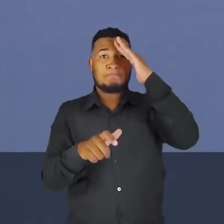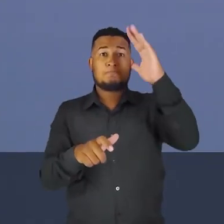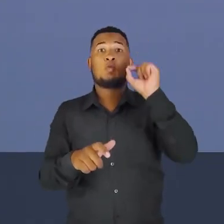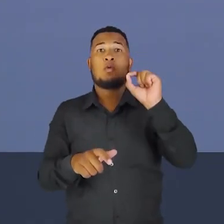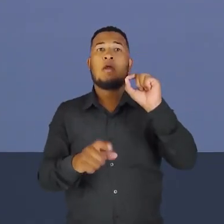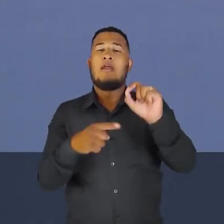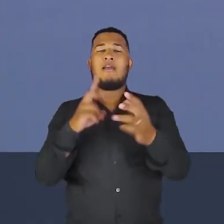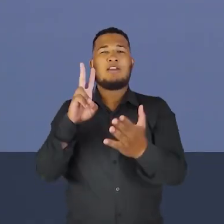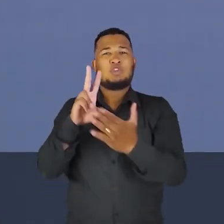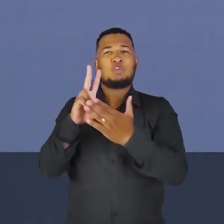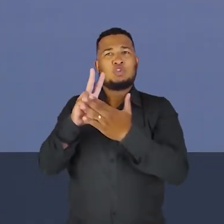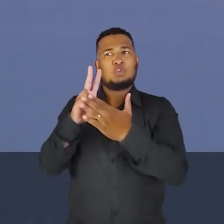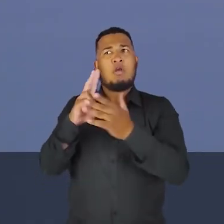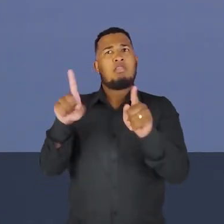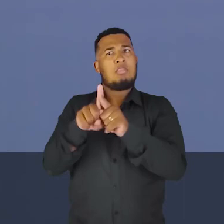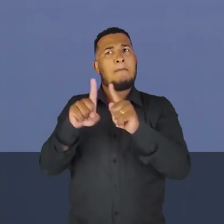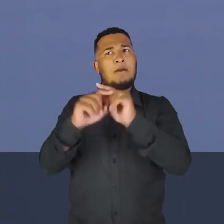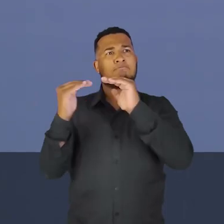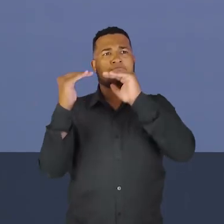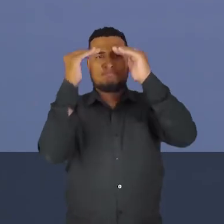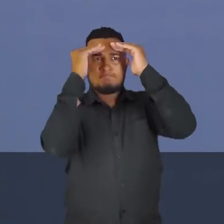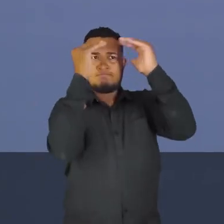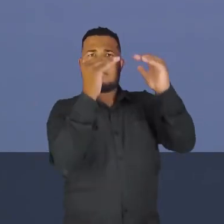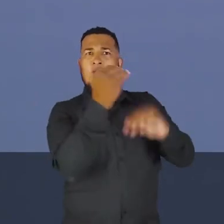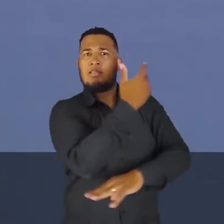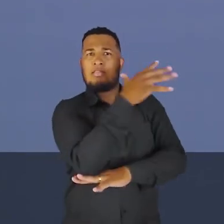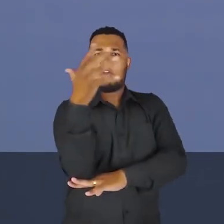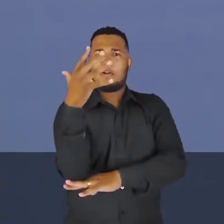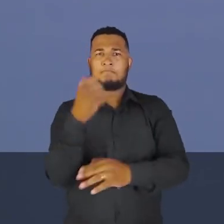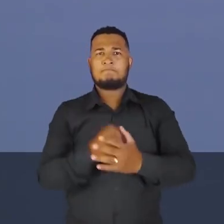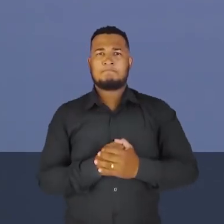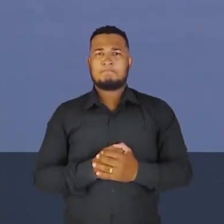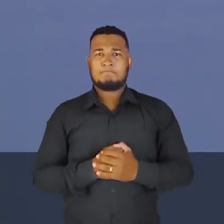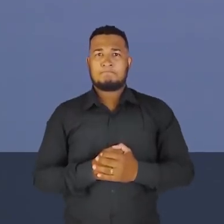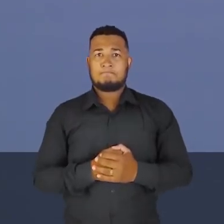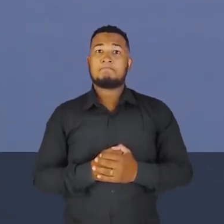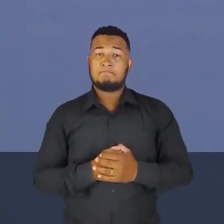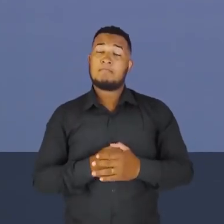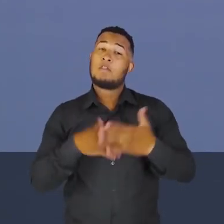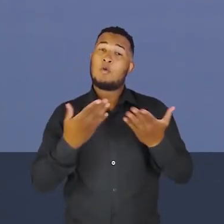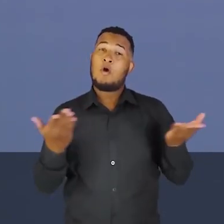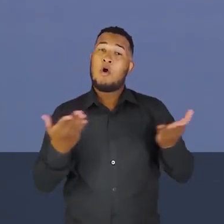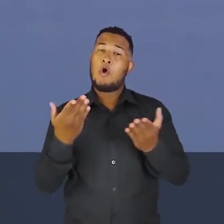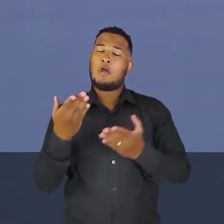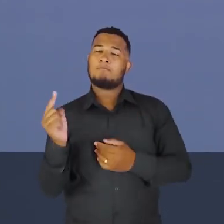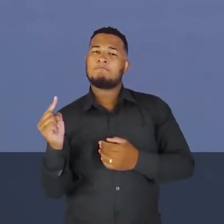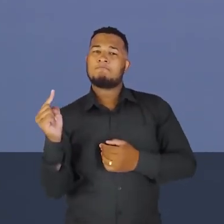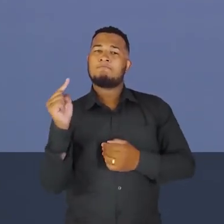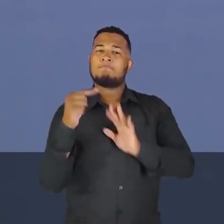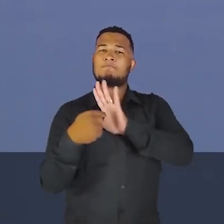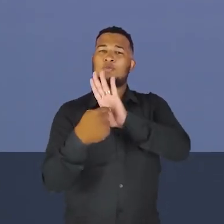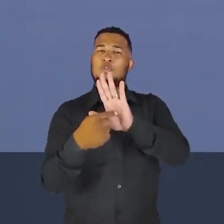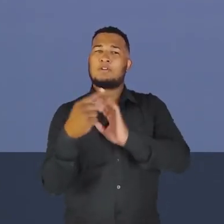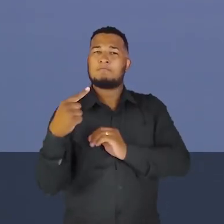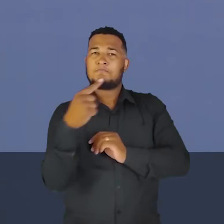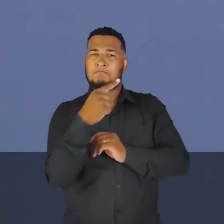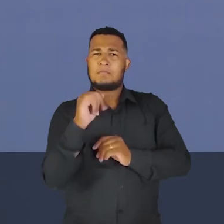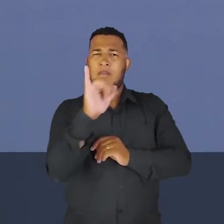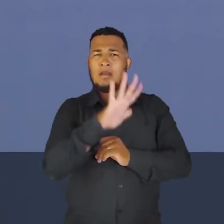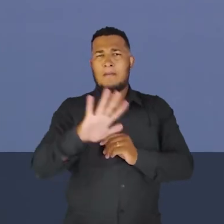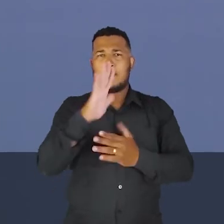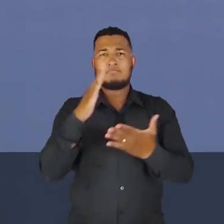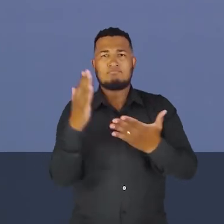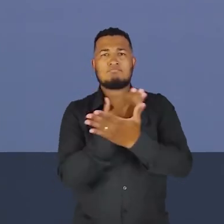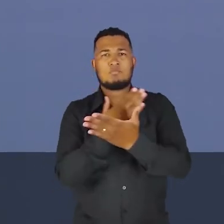como os indígenas, que respeitam tanto a natureza. Bem, eu vou trazer para vocês aqui algumas